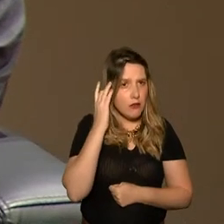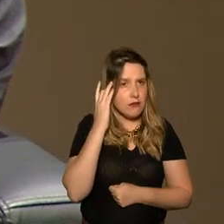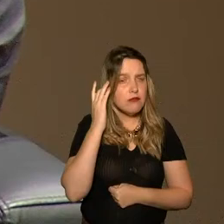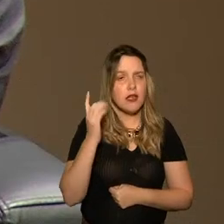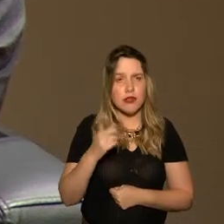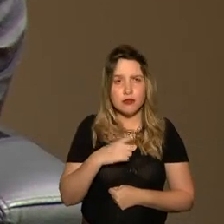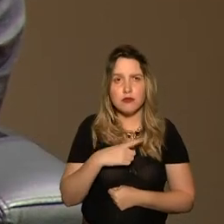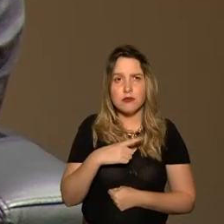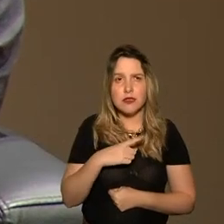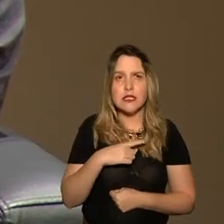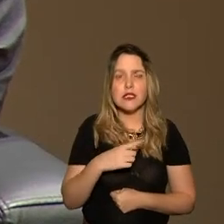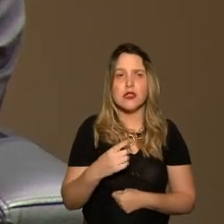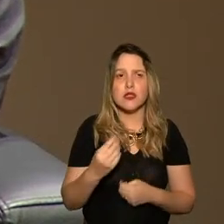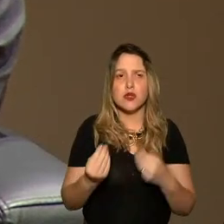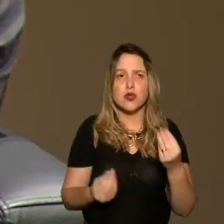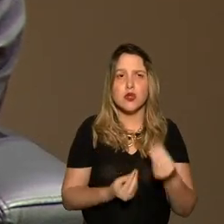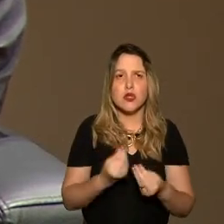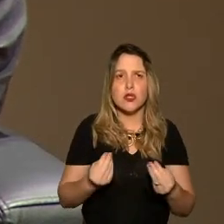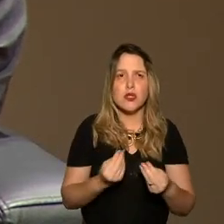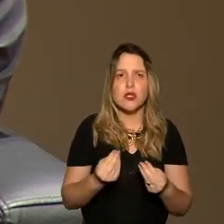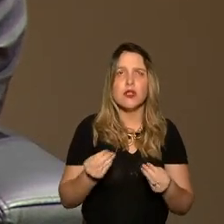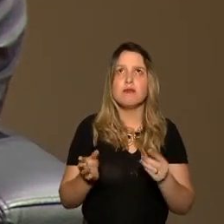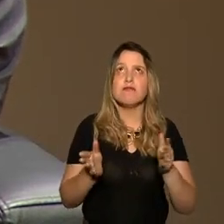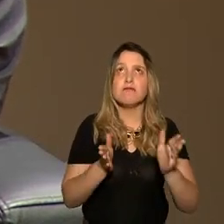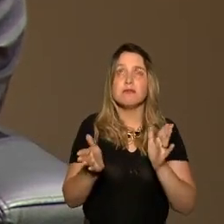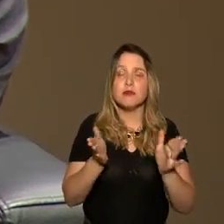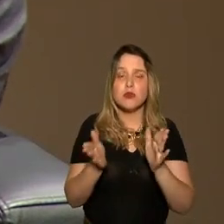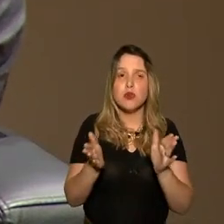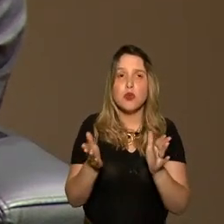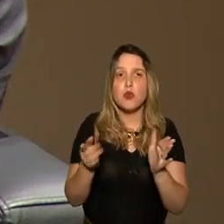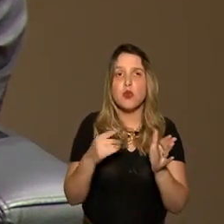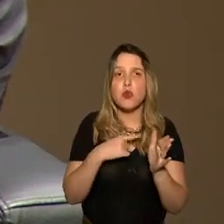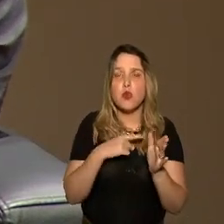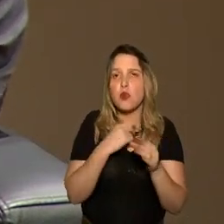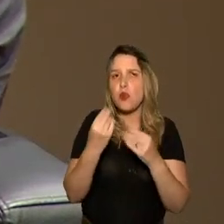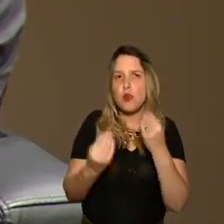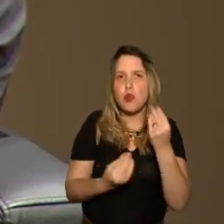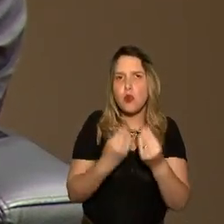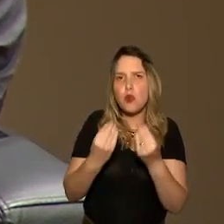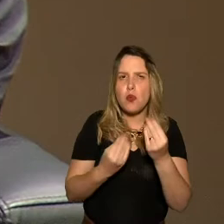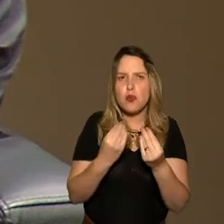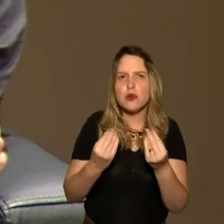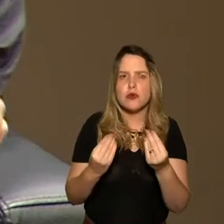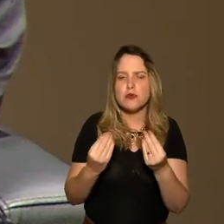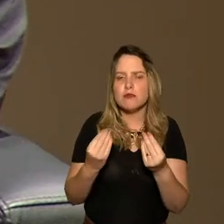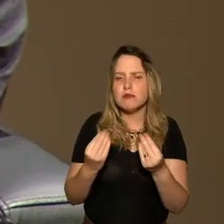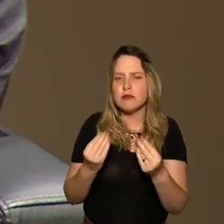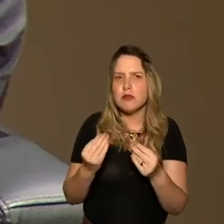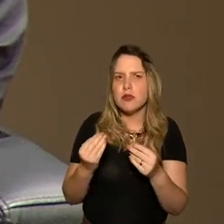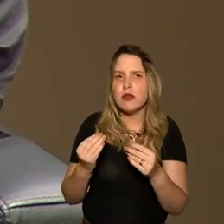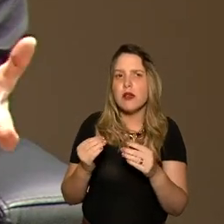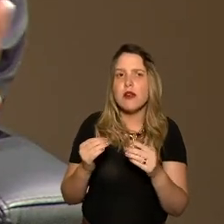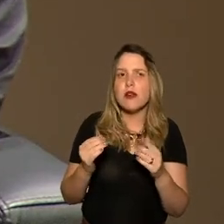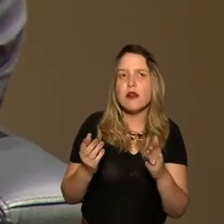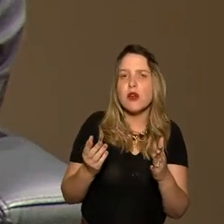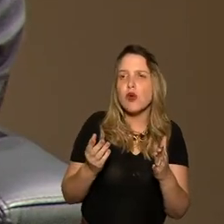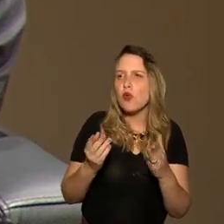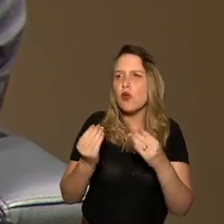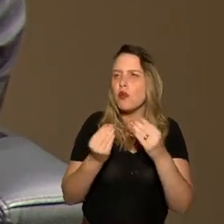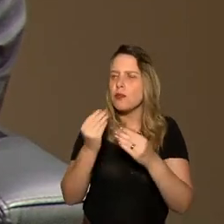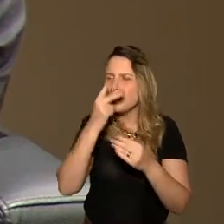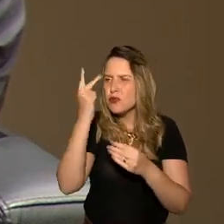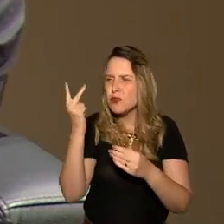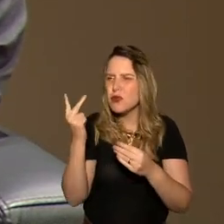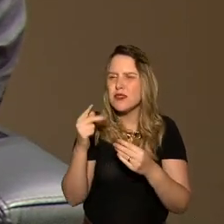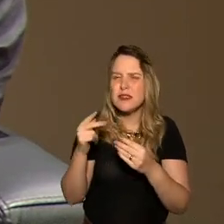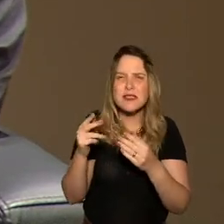de fato tem desenvolvido um trabalho entendeu com os moradores e com várias é um